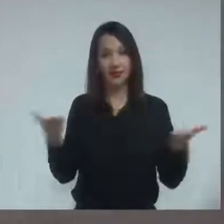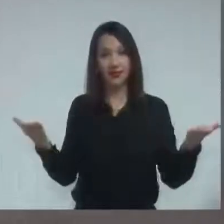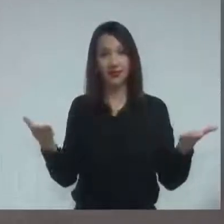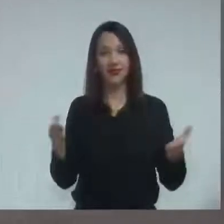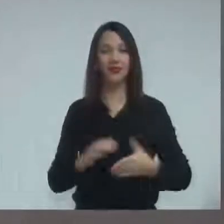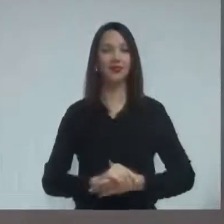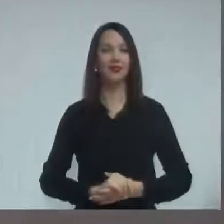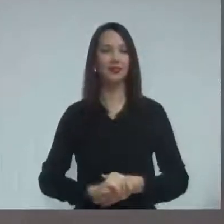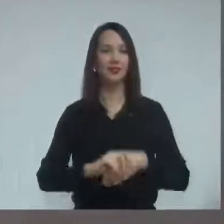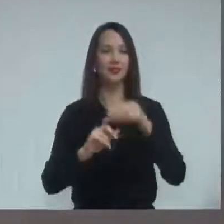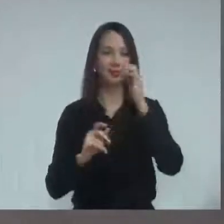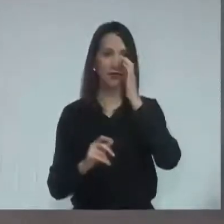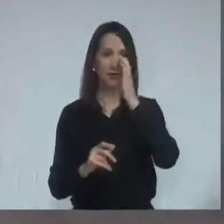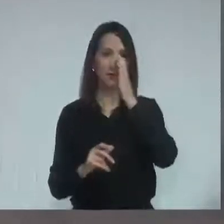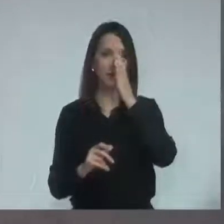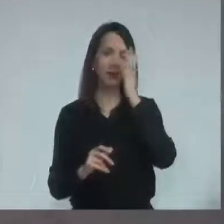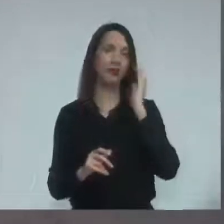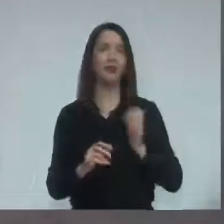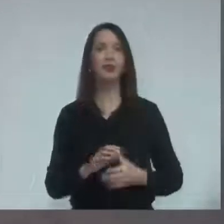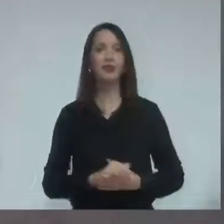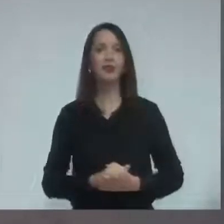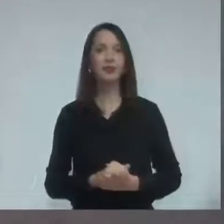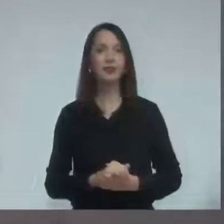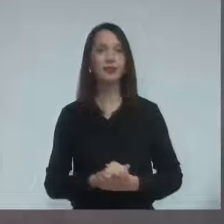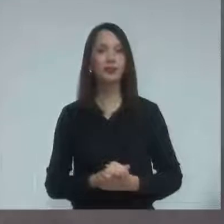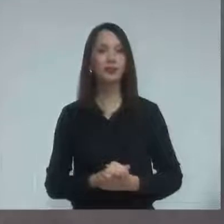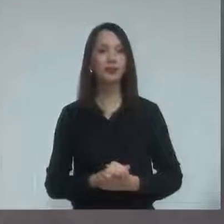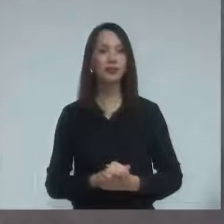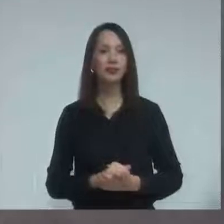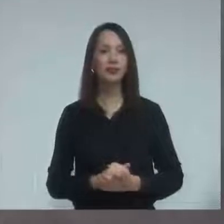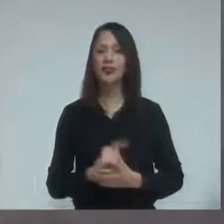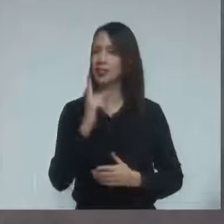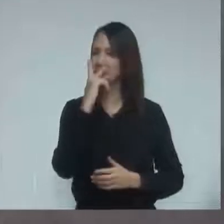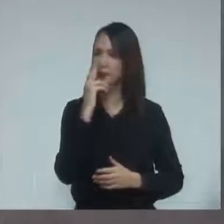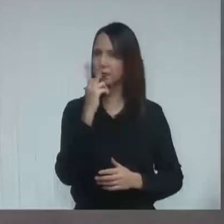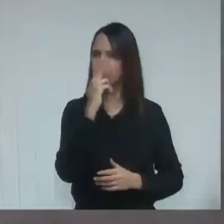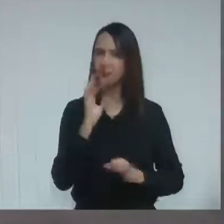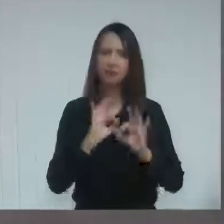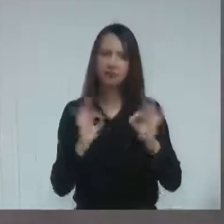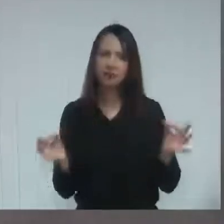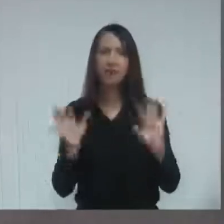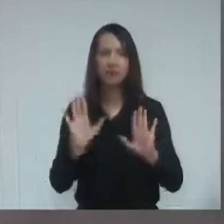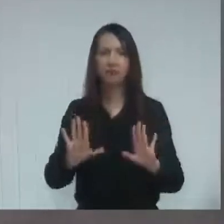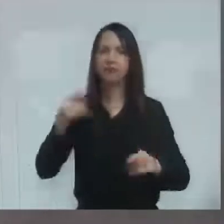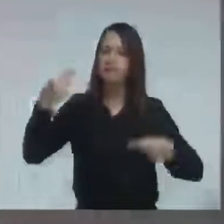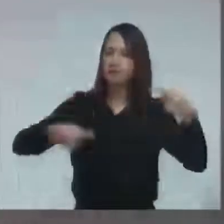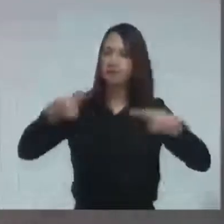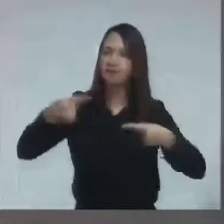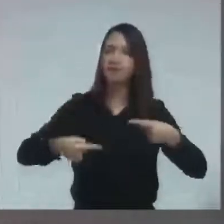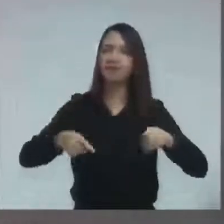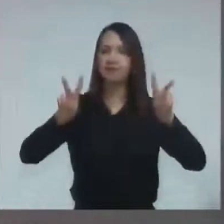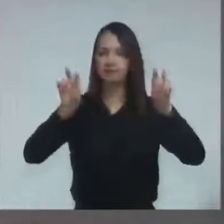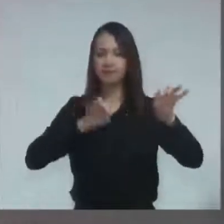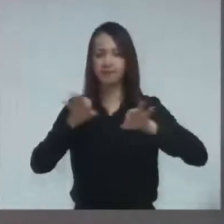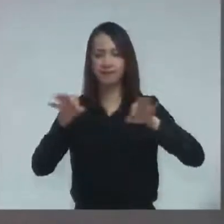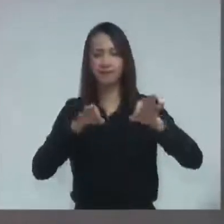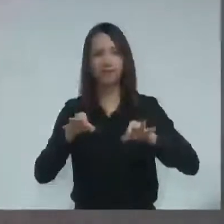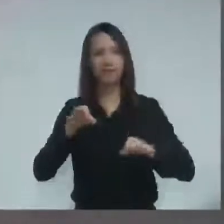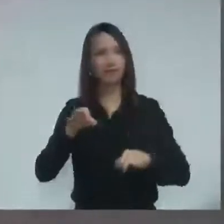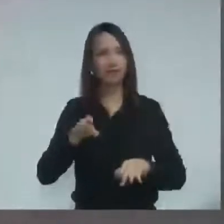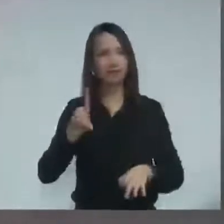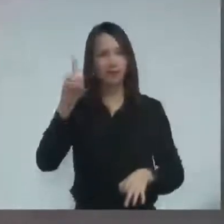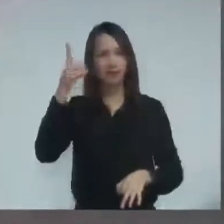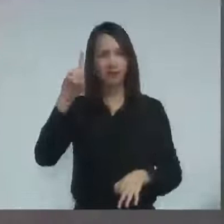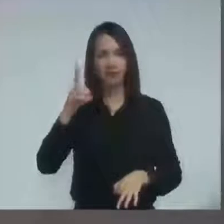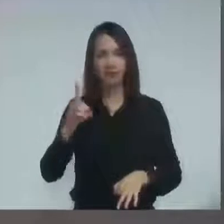dos atos. Tem uma coisa que parece ser secundária, mas como a gente está debatendo o plano diretor, eu queria mostrar